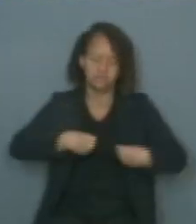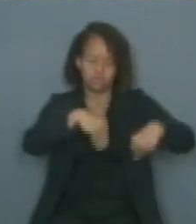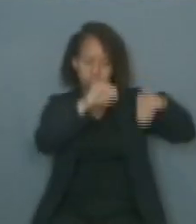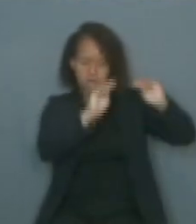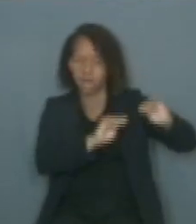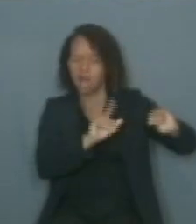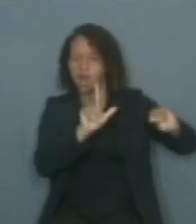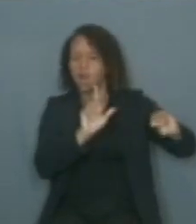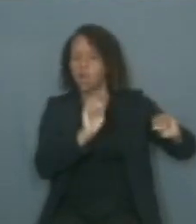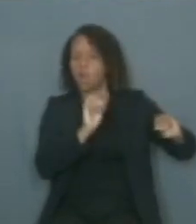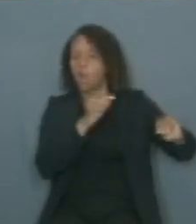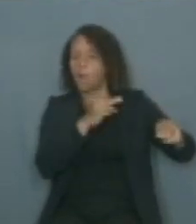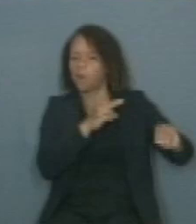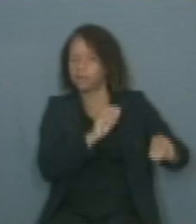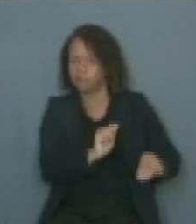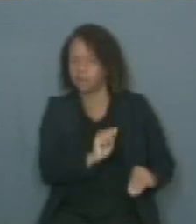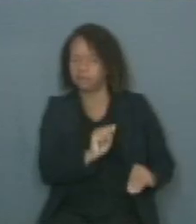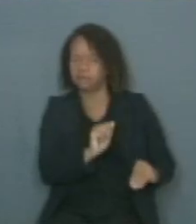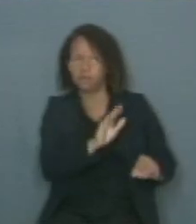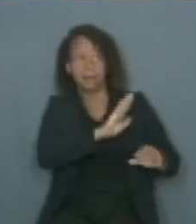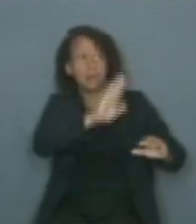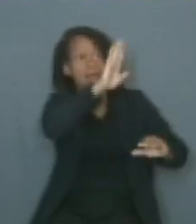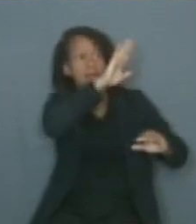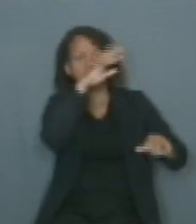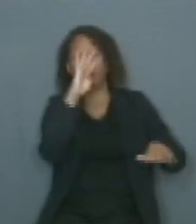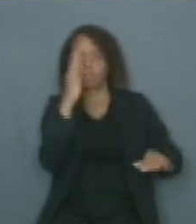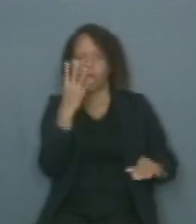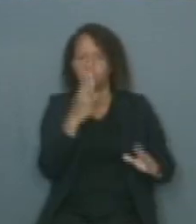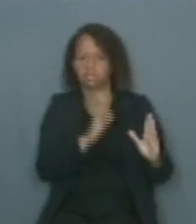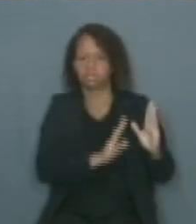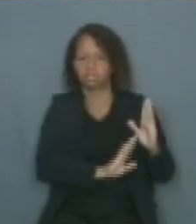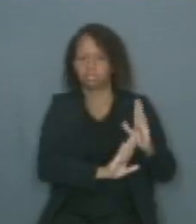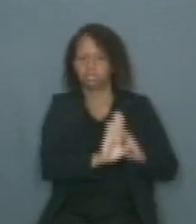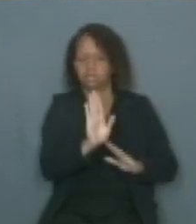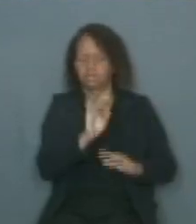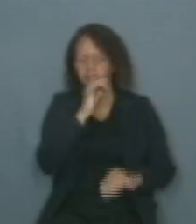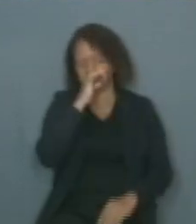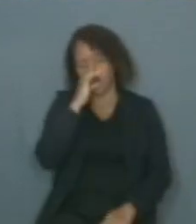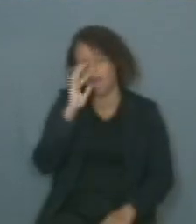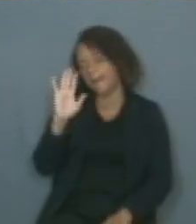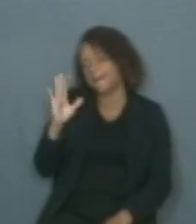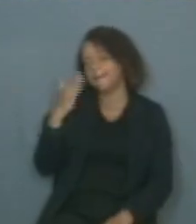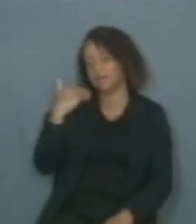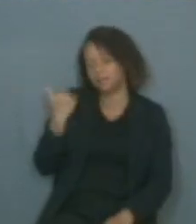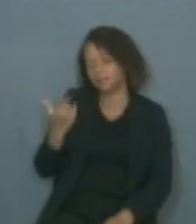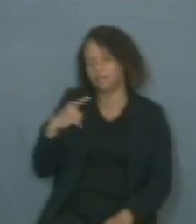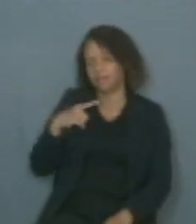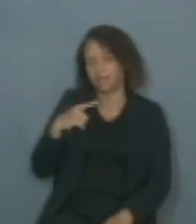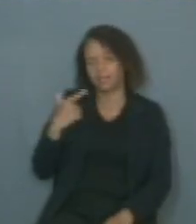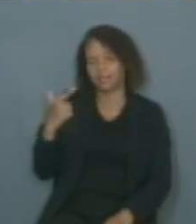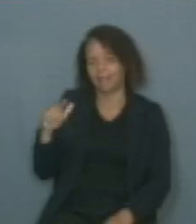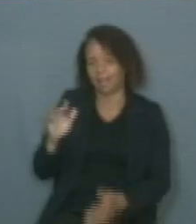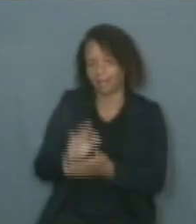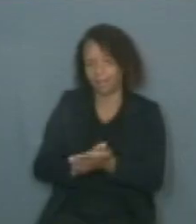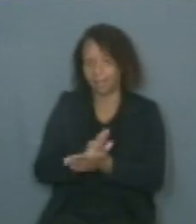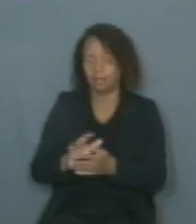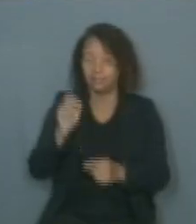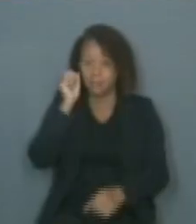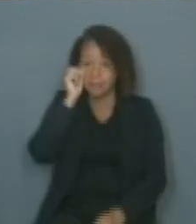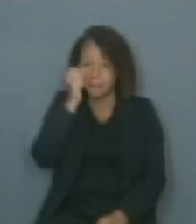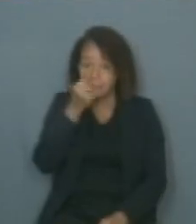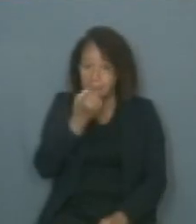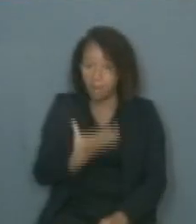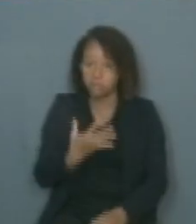numa barreira, por exemplo, de nível 4. Mas, vereador, é melhor do que não ter nada. Não, o melhor, o ideal